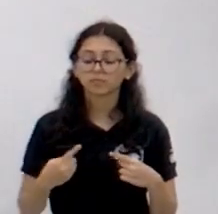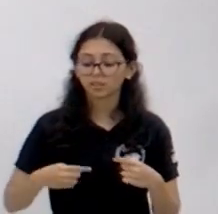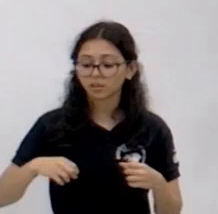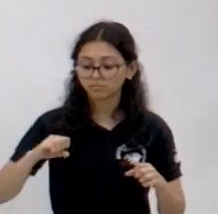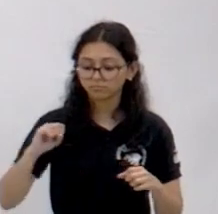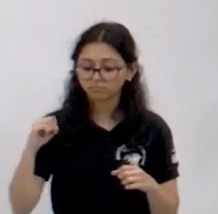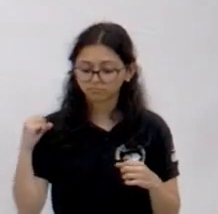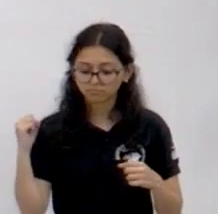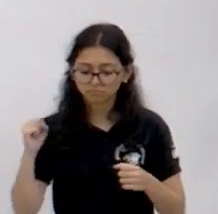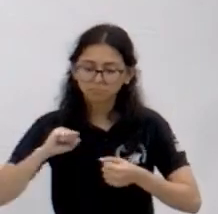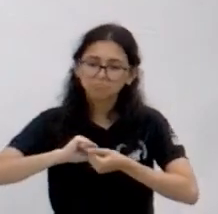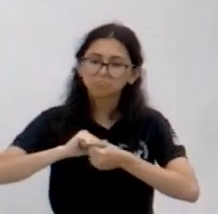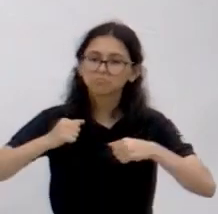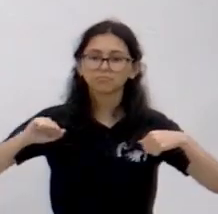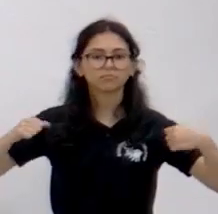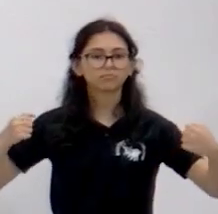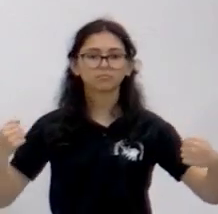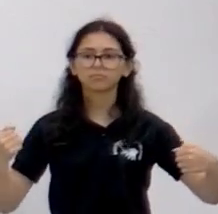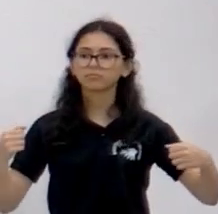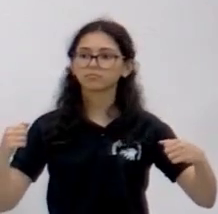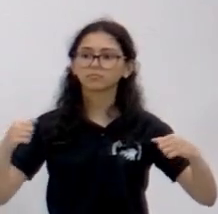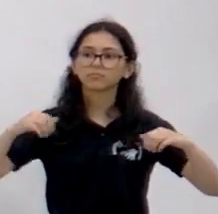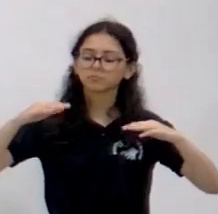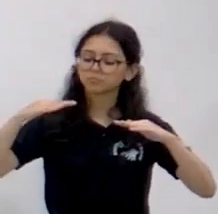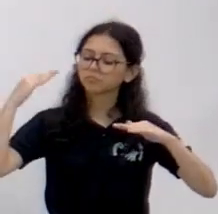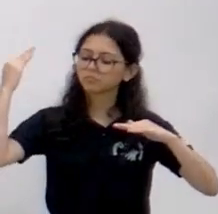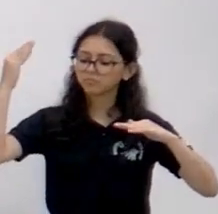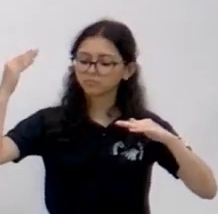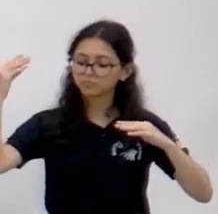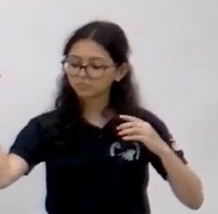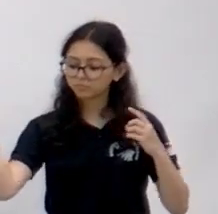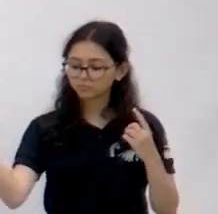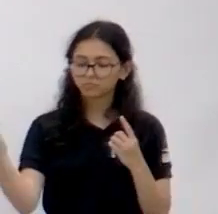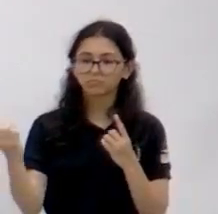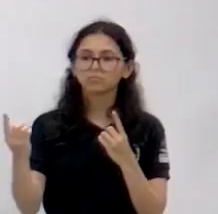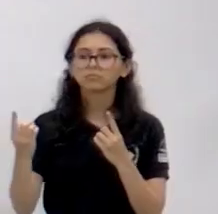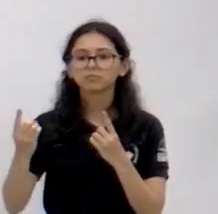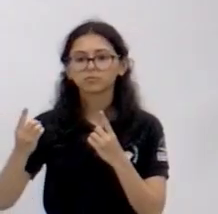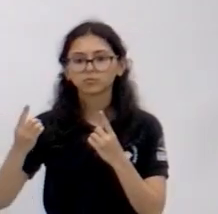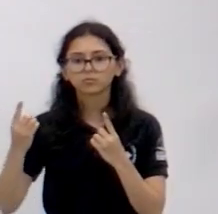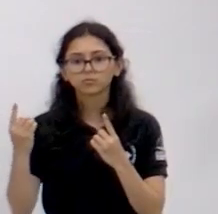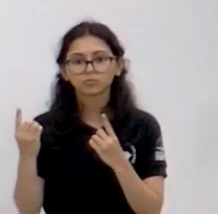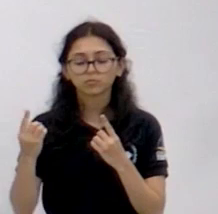Israel e afronta o povo de Israel. Lembra de alguém assim valente? Quem?